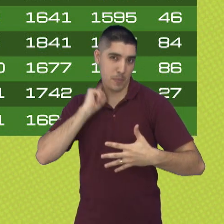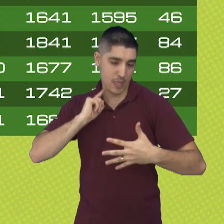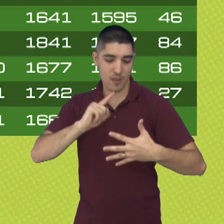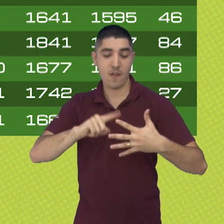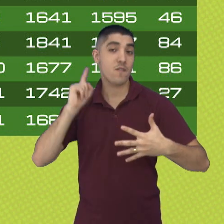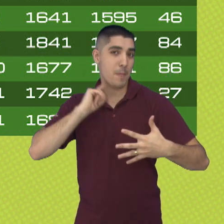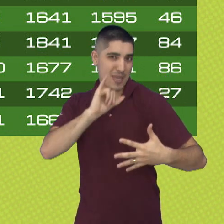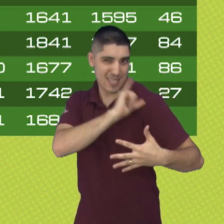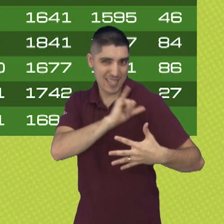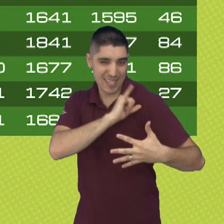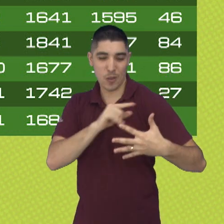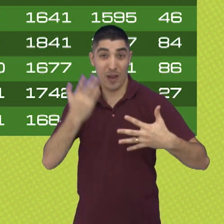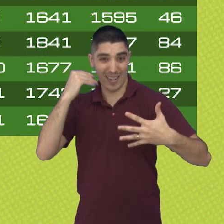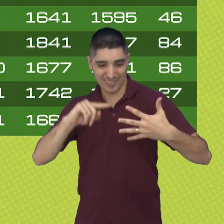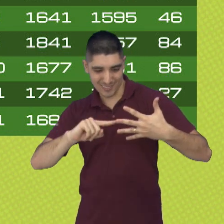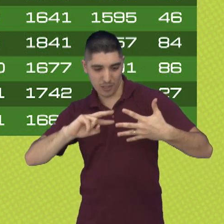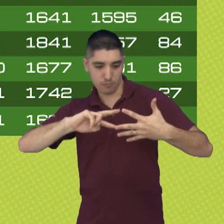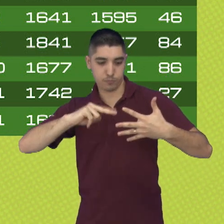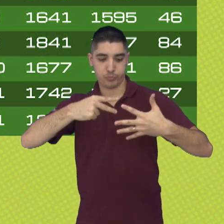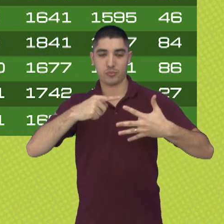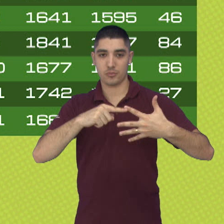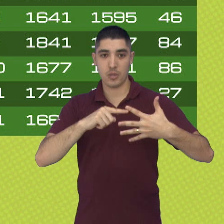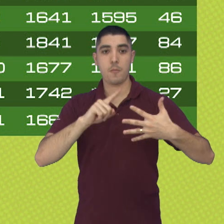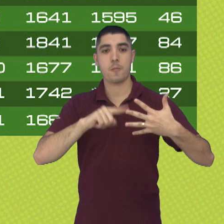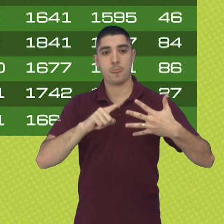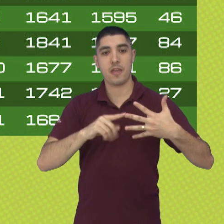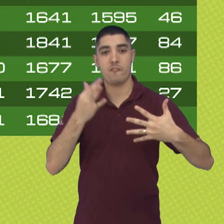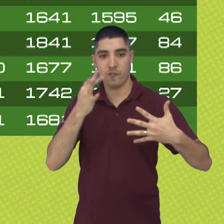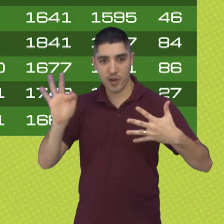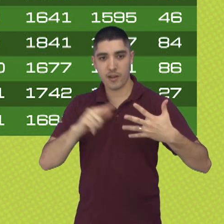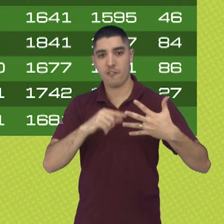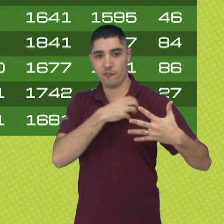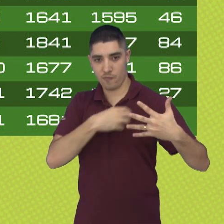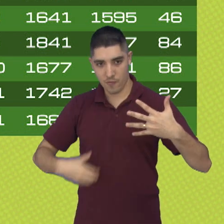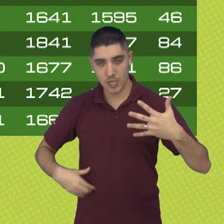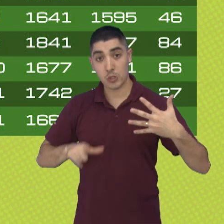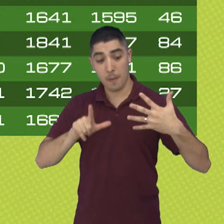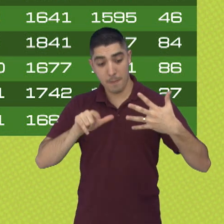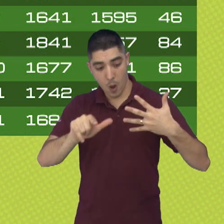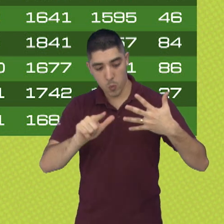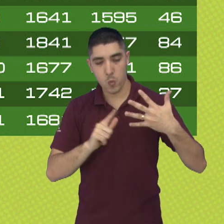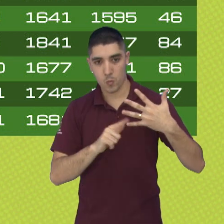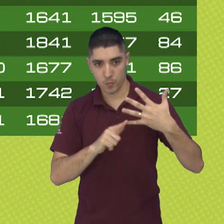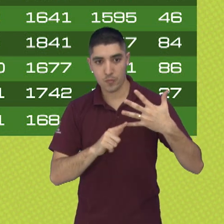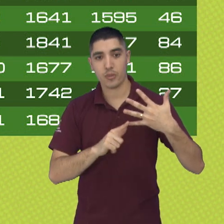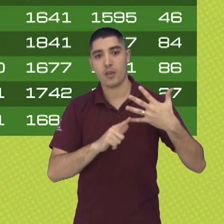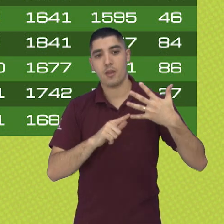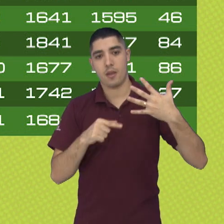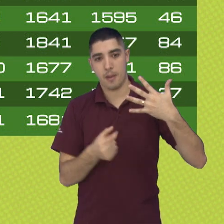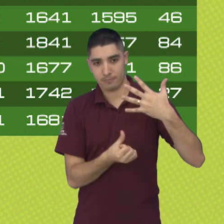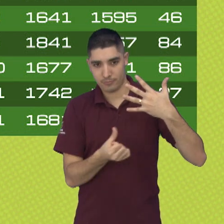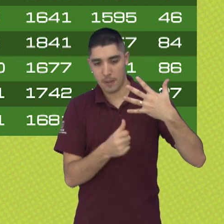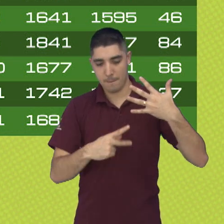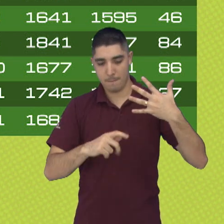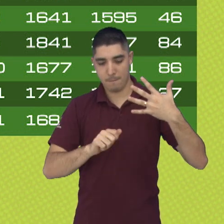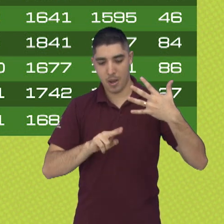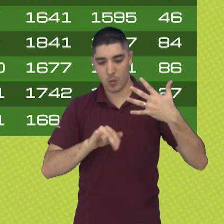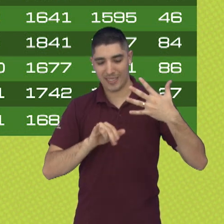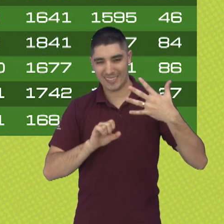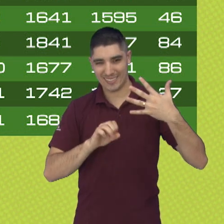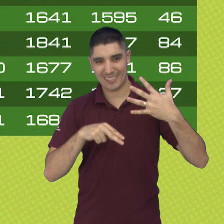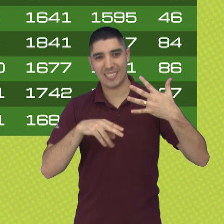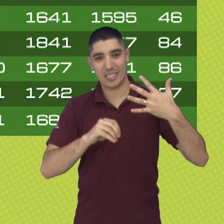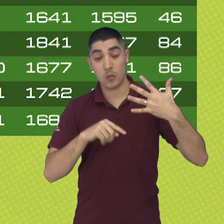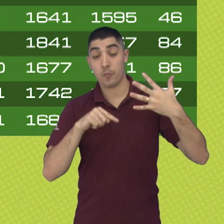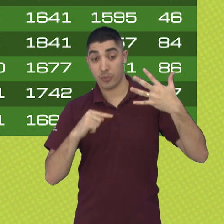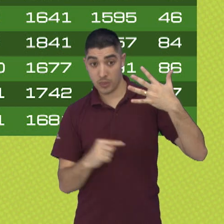Franca, que era segundo, caiu para a 3ª posição. Vasco continua em 4º. O Bauru subiu para a 5ª posição. O Paulistano caiu para a 6ª. O Unifacisa,